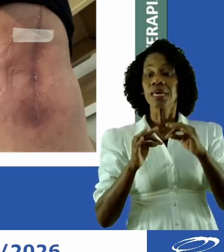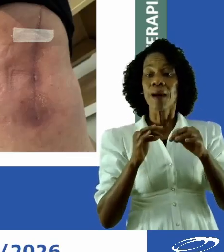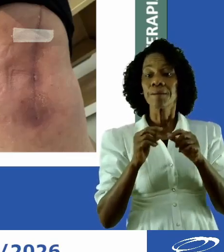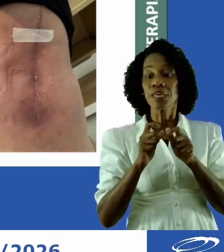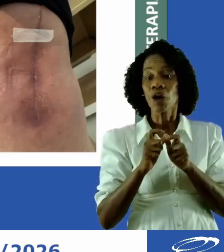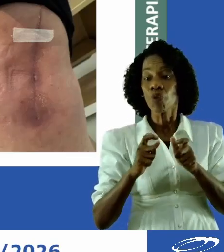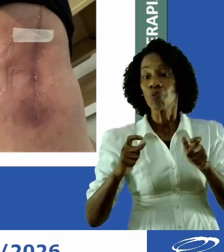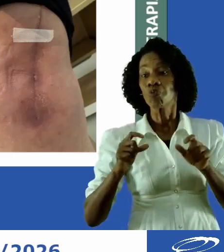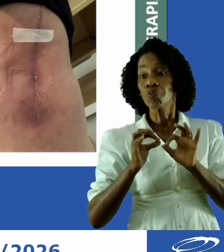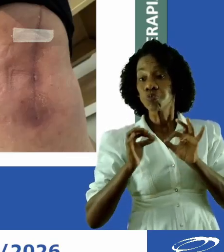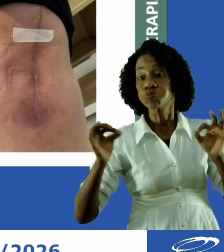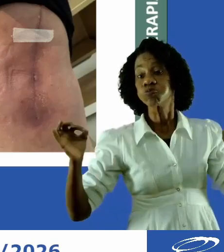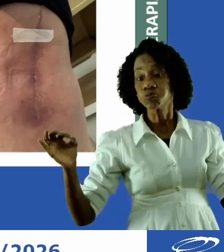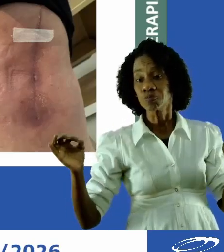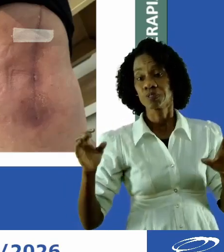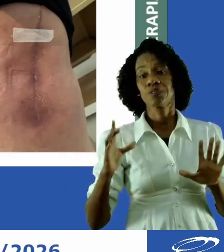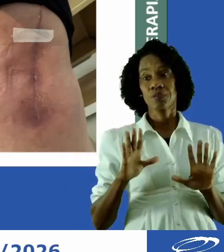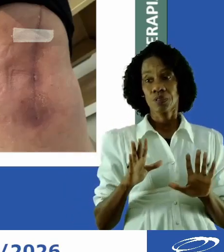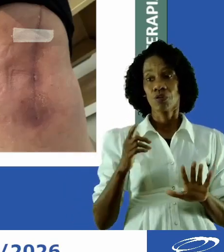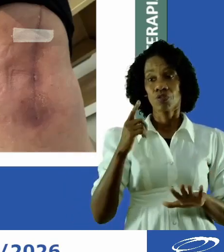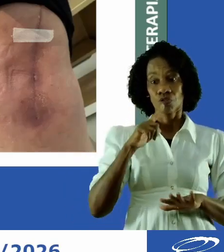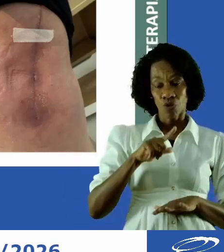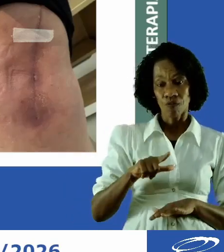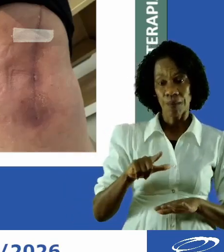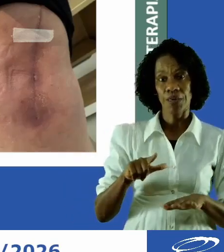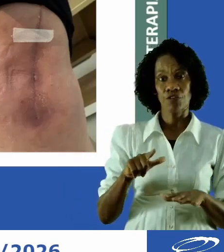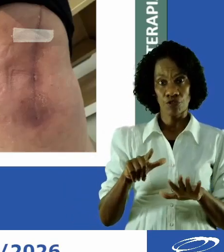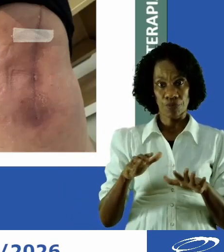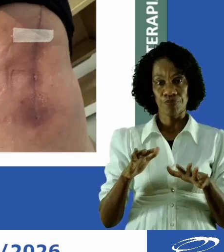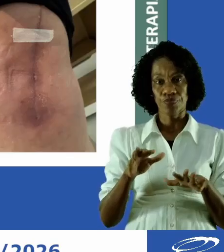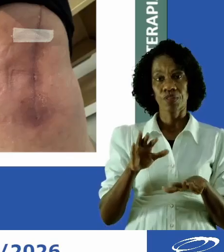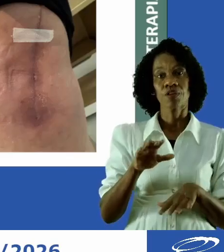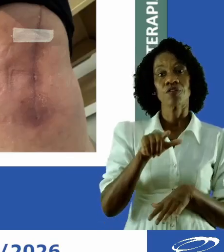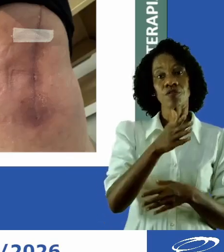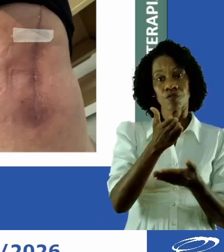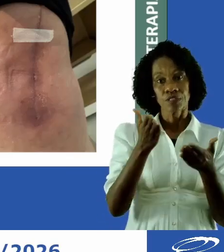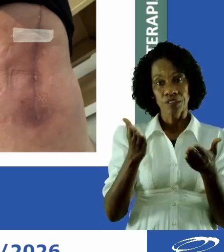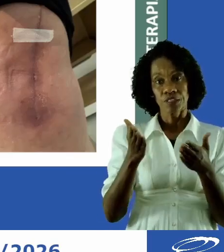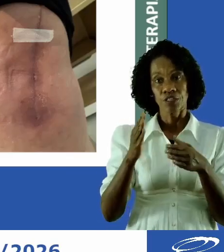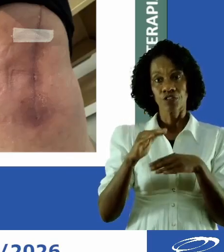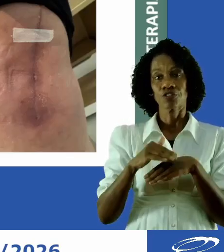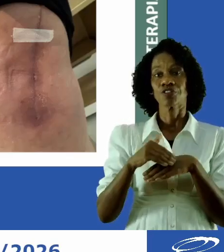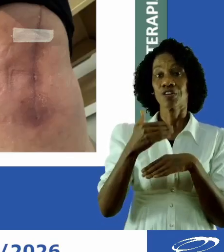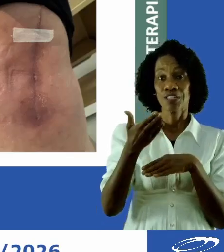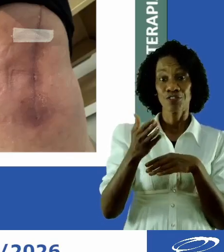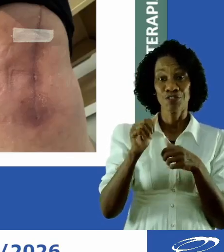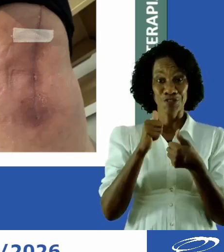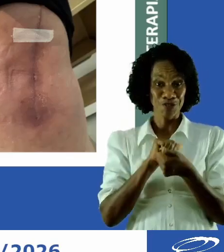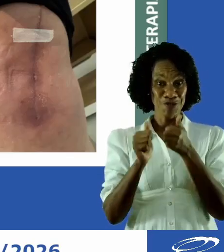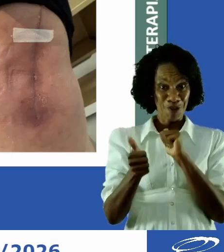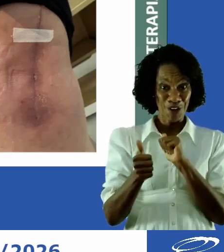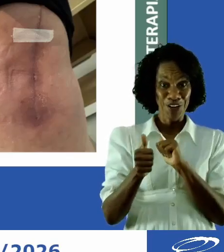estendida. Então, de novo, ó, aqui para mim, mais uma vez, os senhores que estão ali do outro lado assistindo o jogo, e aqui o pessoal